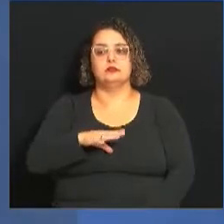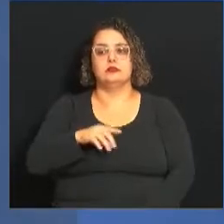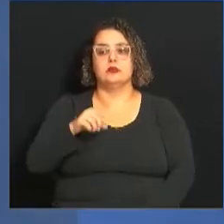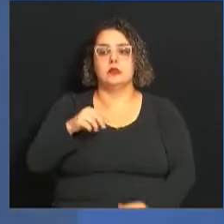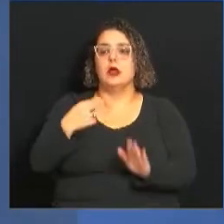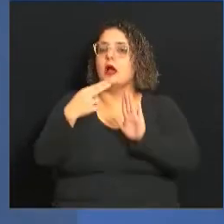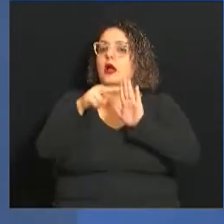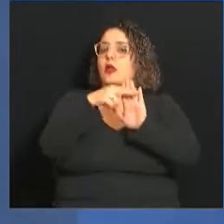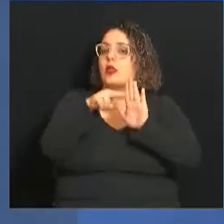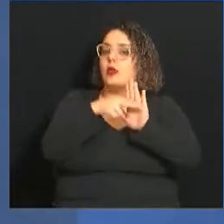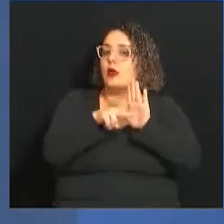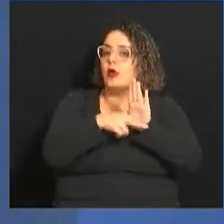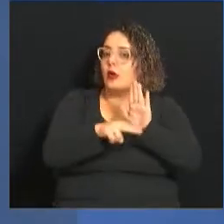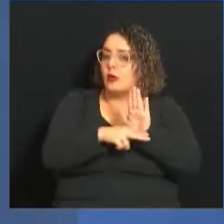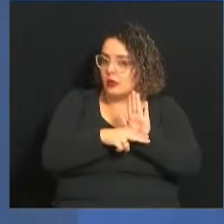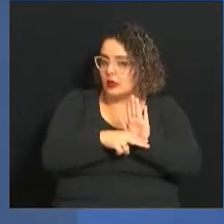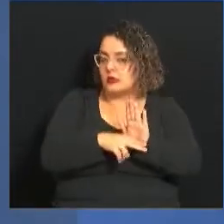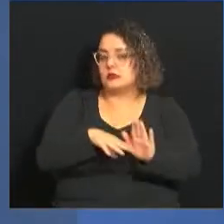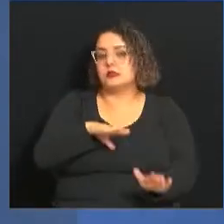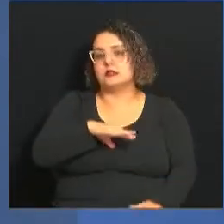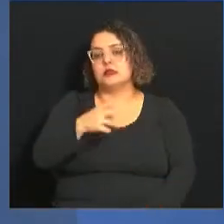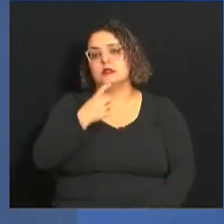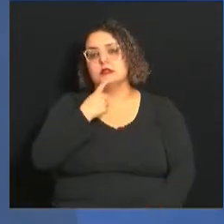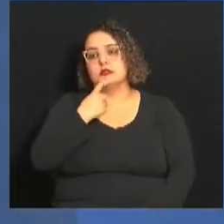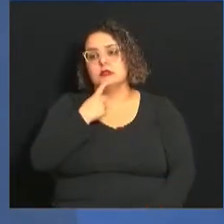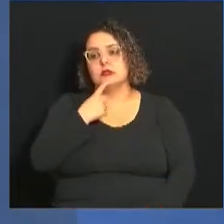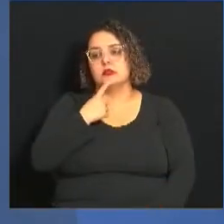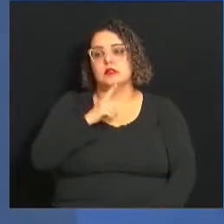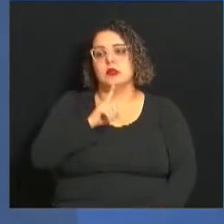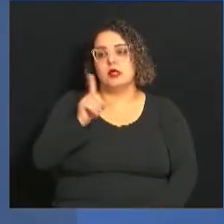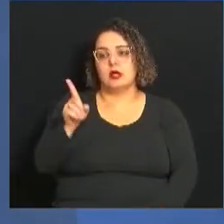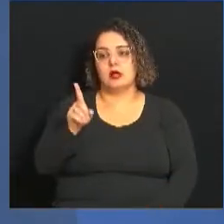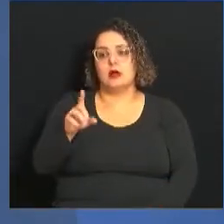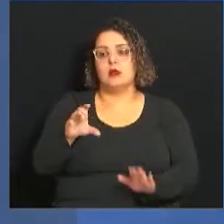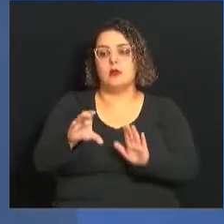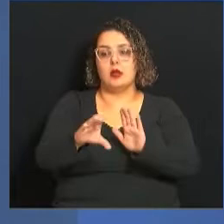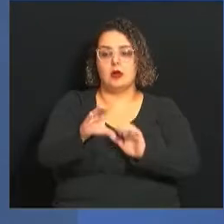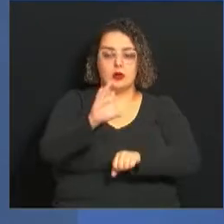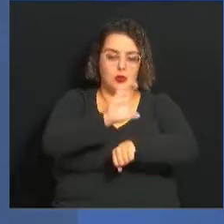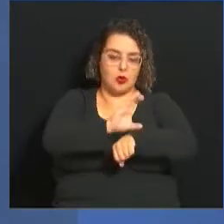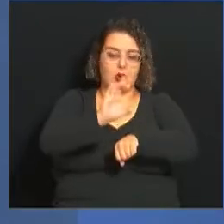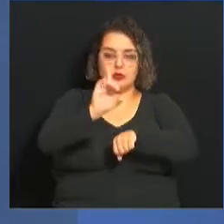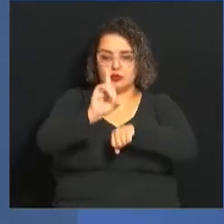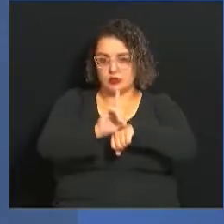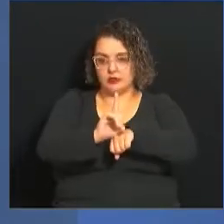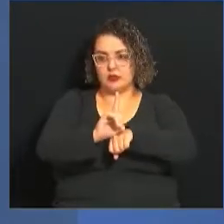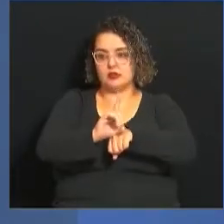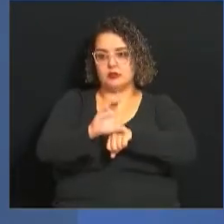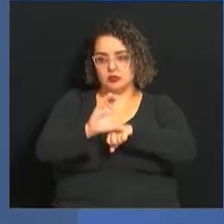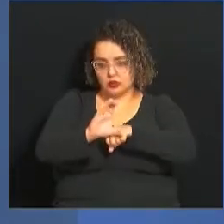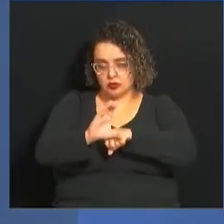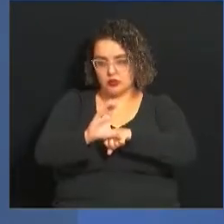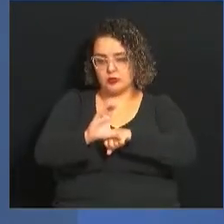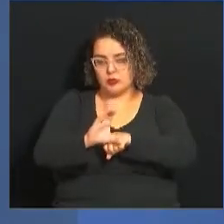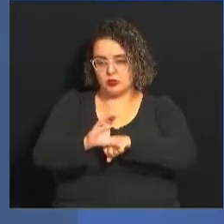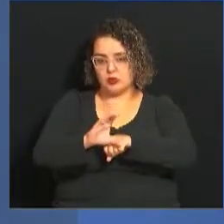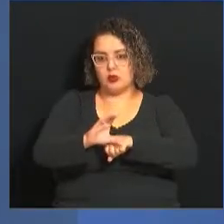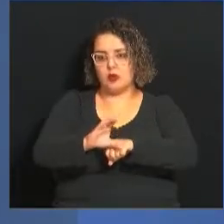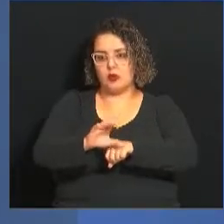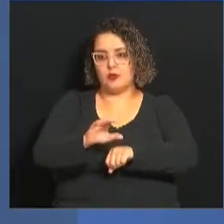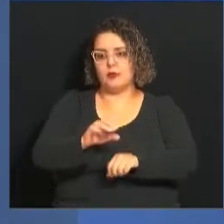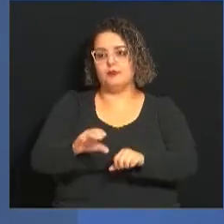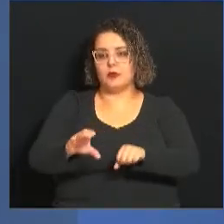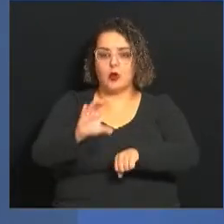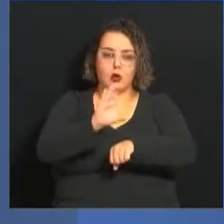normas do município elas são regidas lá pelo Código de Defesa do Consumidor, por isso não há necessidade de uma lei exclusiva aqui